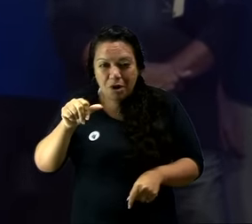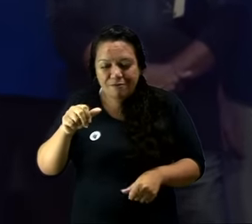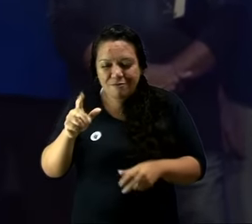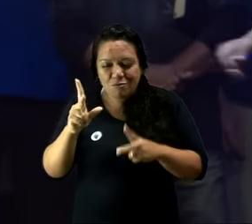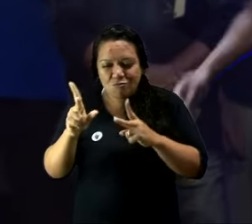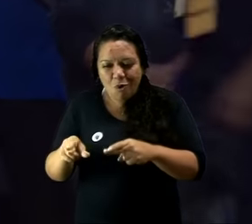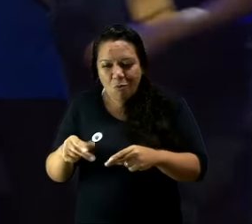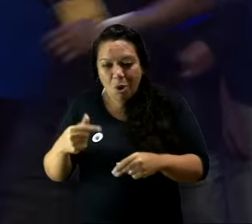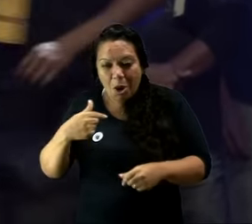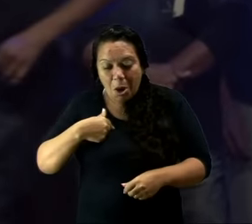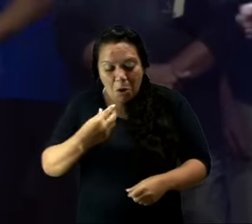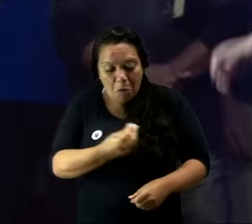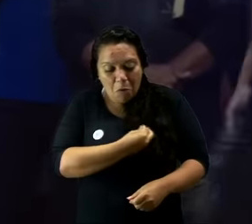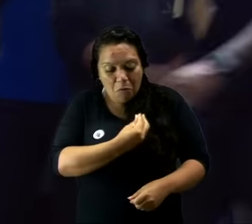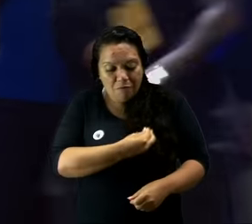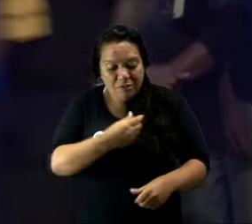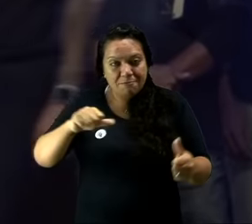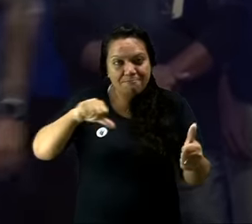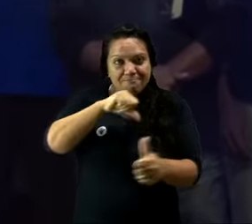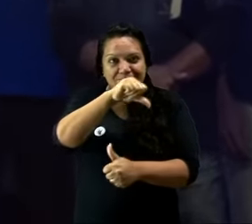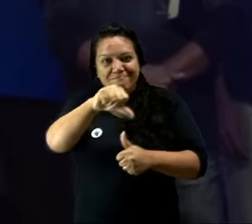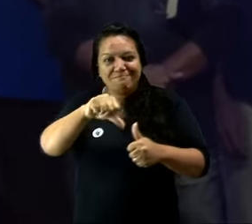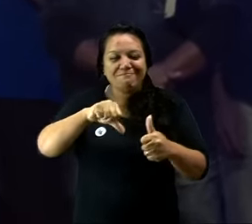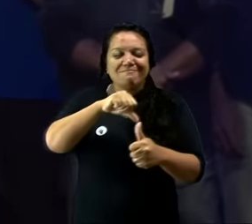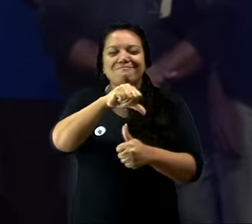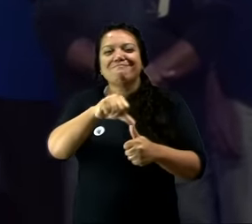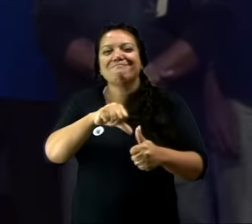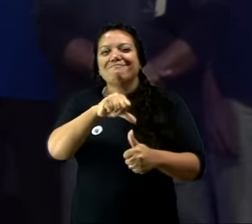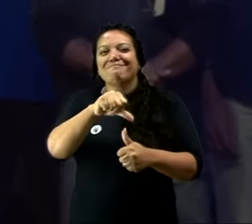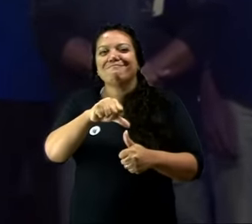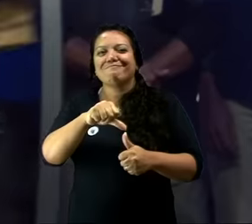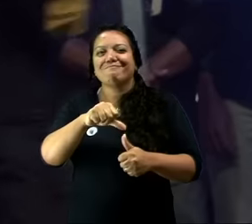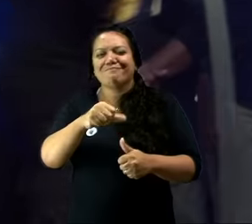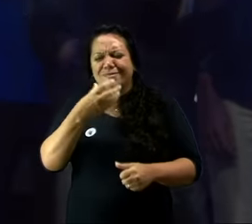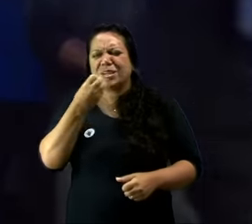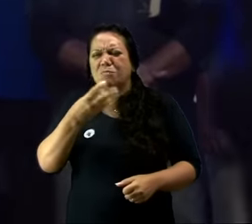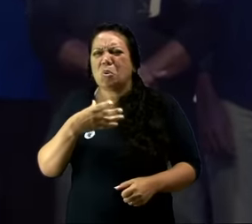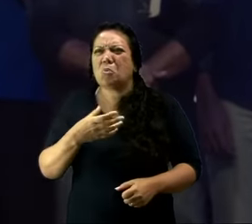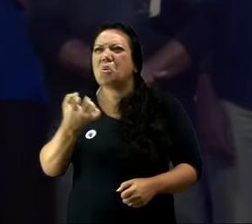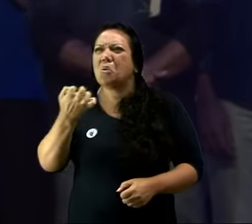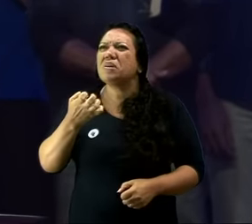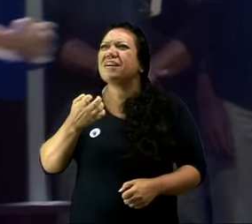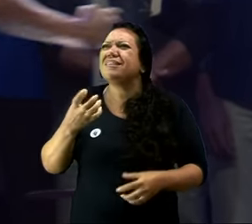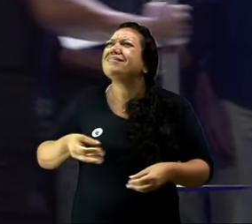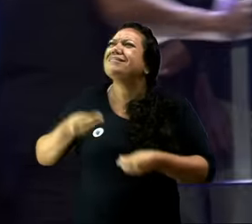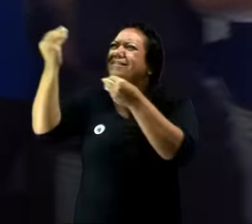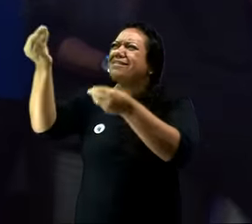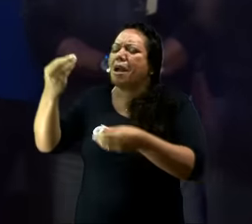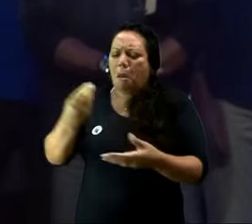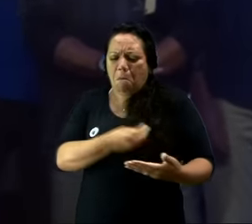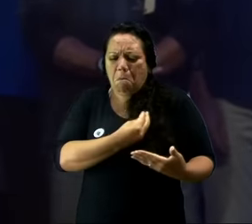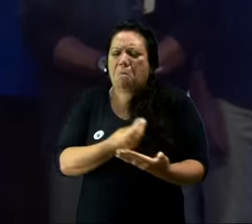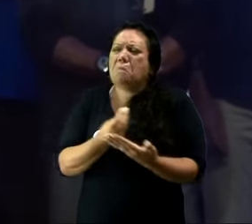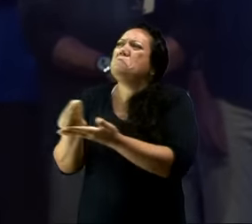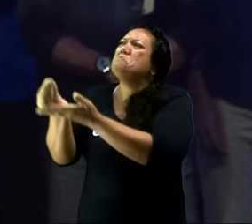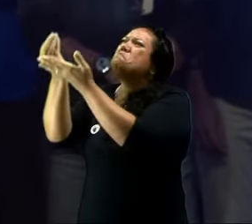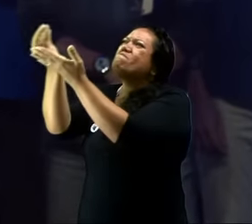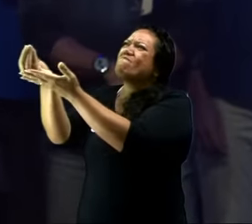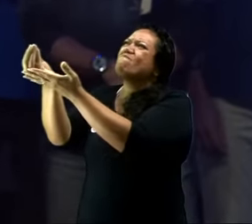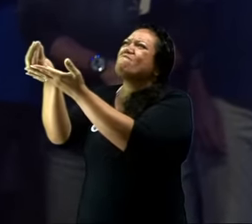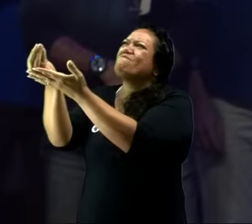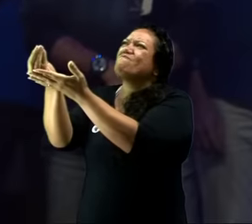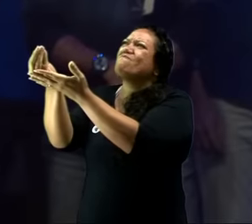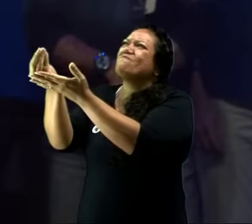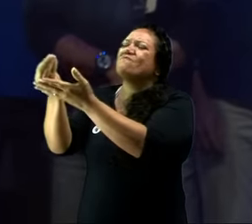Hoje é a noite de você vir à frente e dizer assim: tá bom, Jesus, quero entregar minha vida para você. Se o que esse cara está pregando